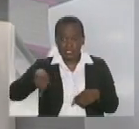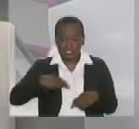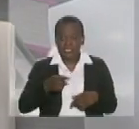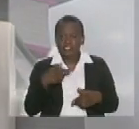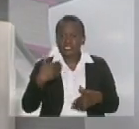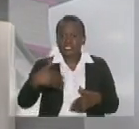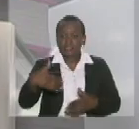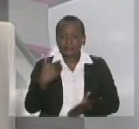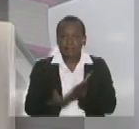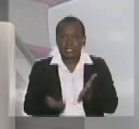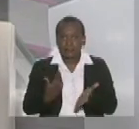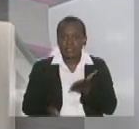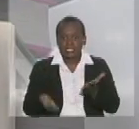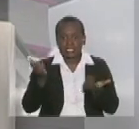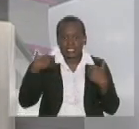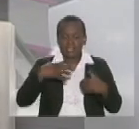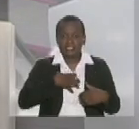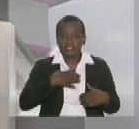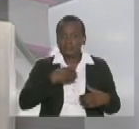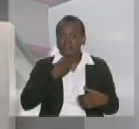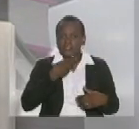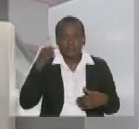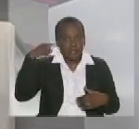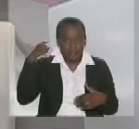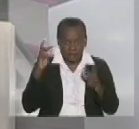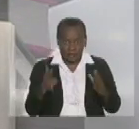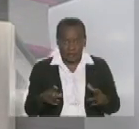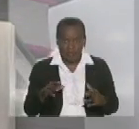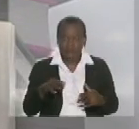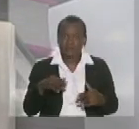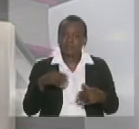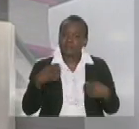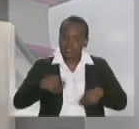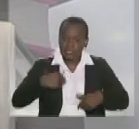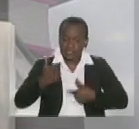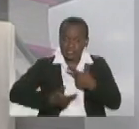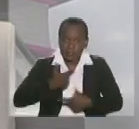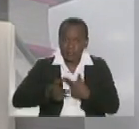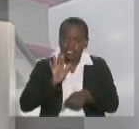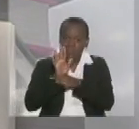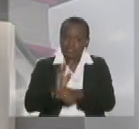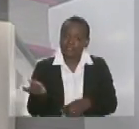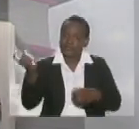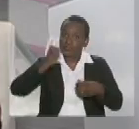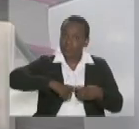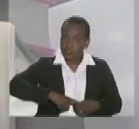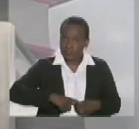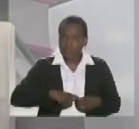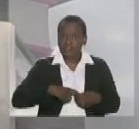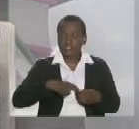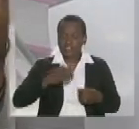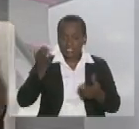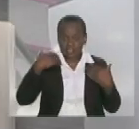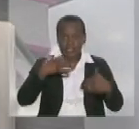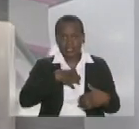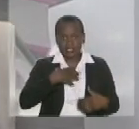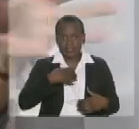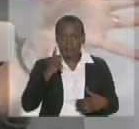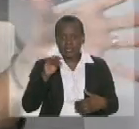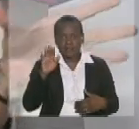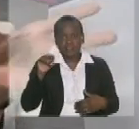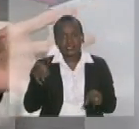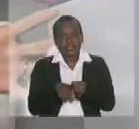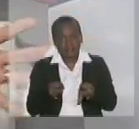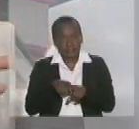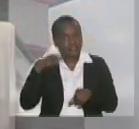gente vai perdendo esse menino maluquinho ao longo do tempo, né? Então, a gente tem que ter esse trabalho de resgatar o maluquinho de